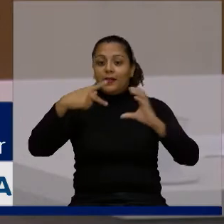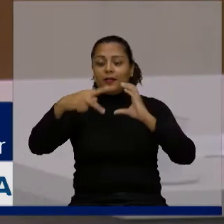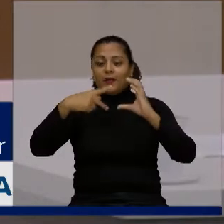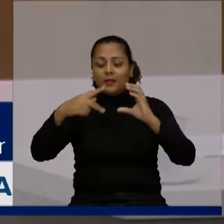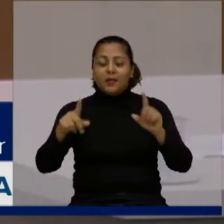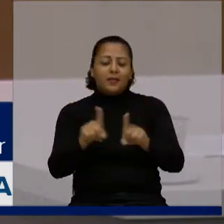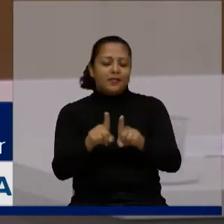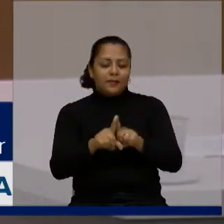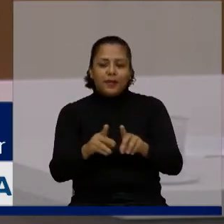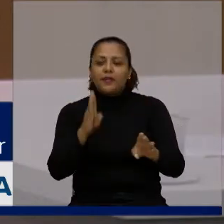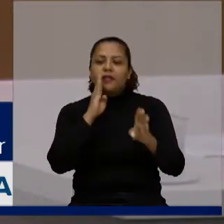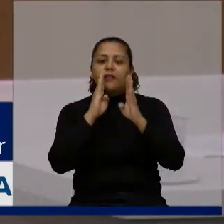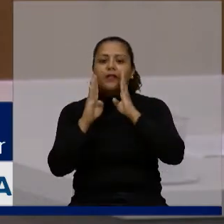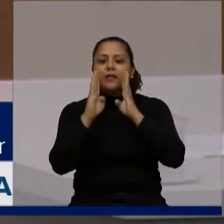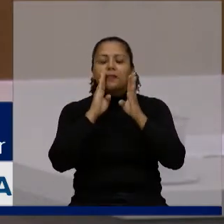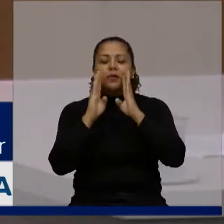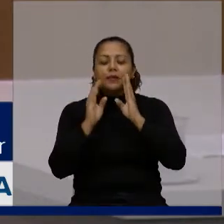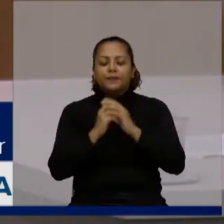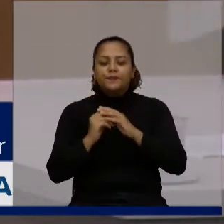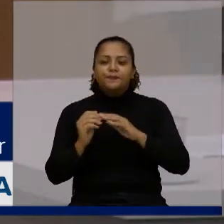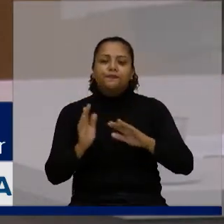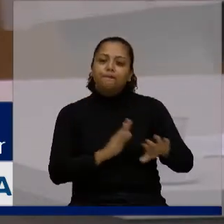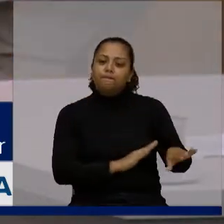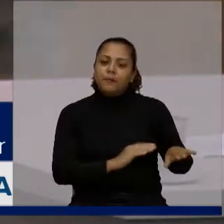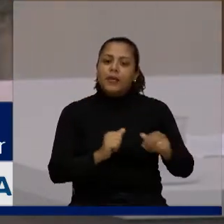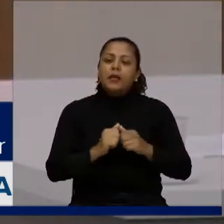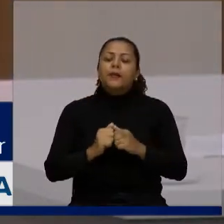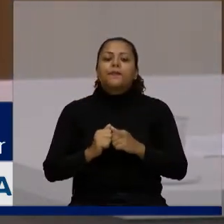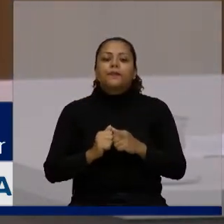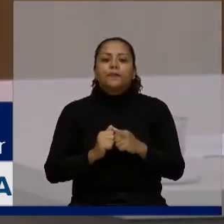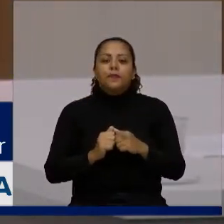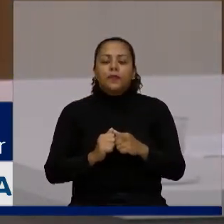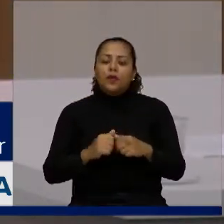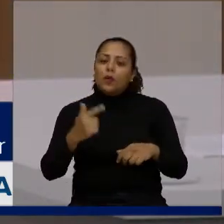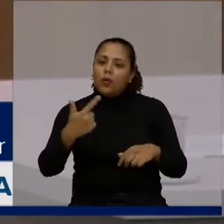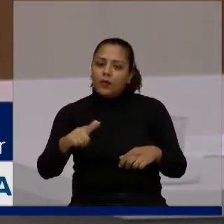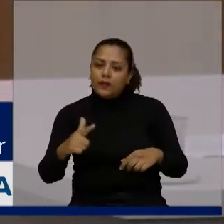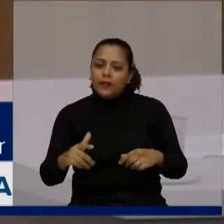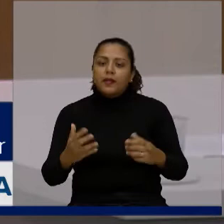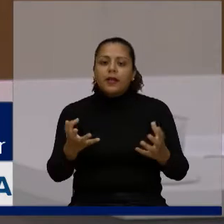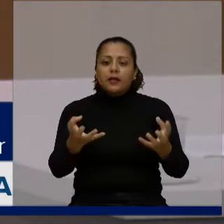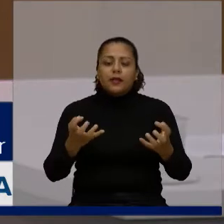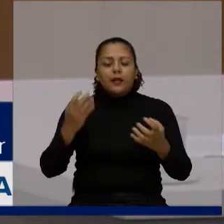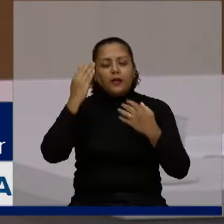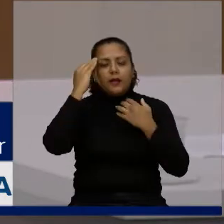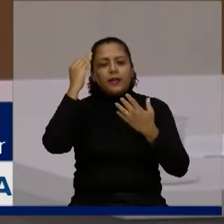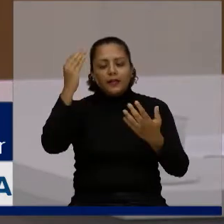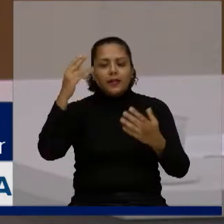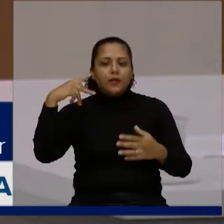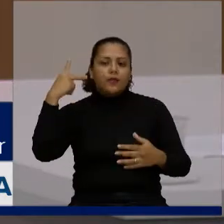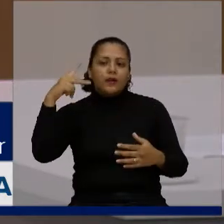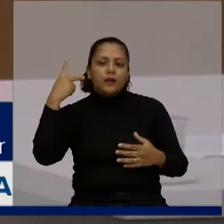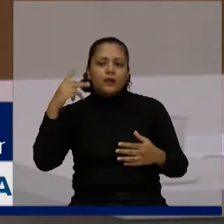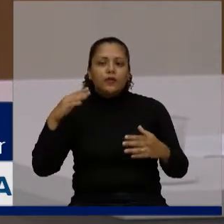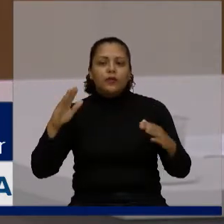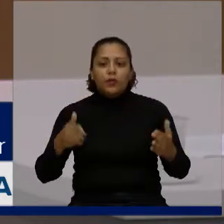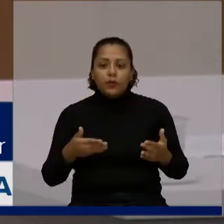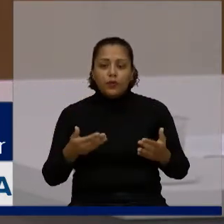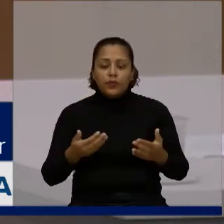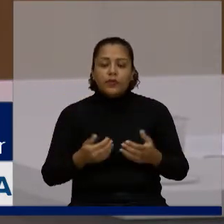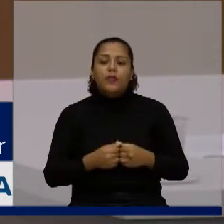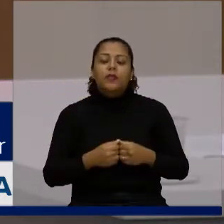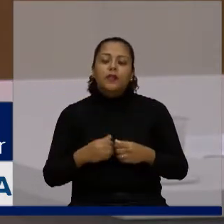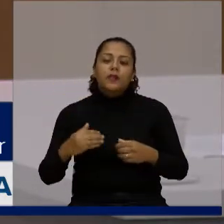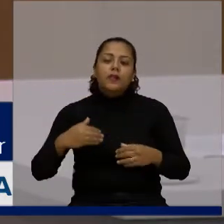Facebook. Senhor presidente, venho aqui mais uma vez agradecer aos vereadores hoje da Frente